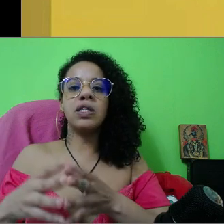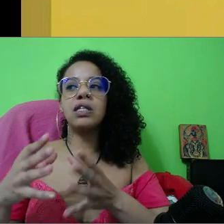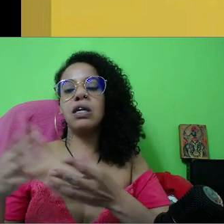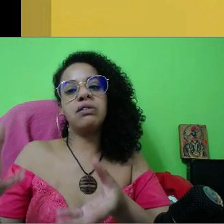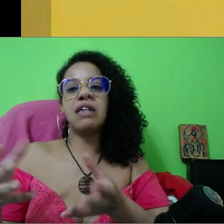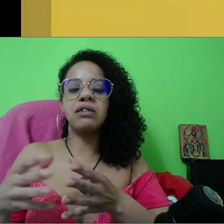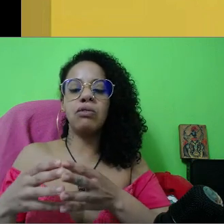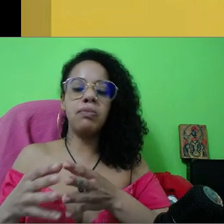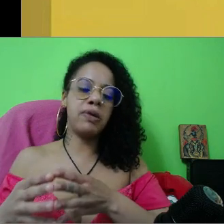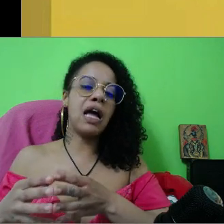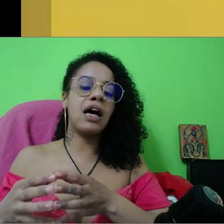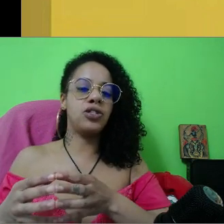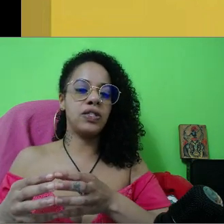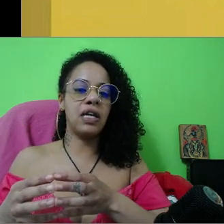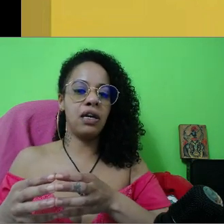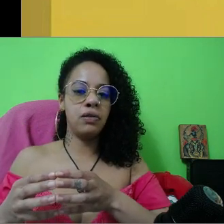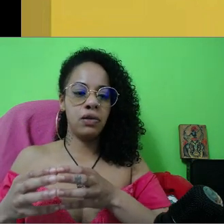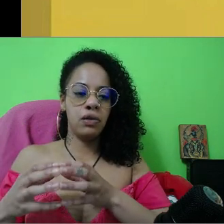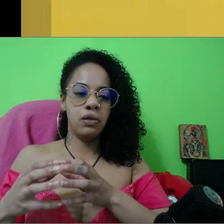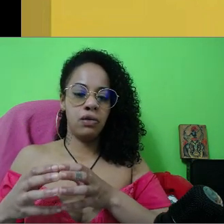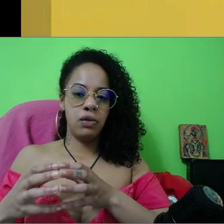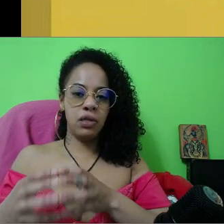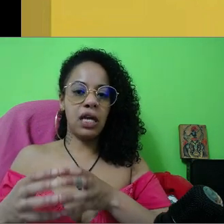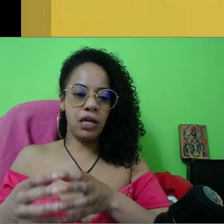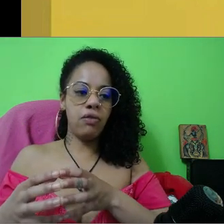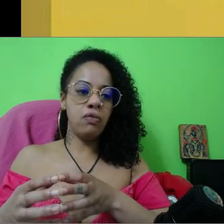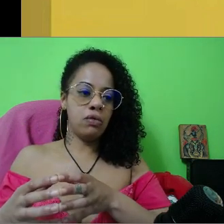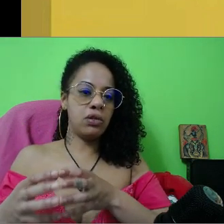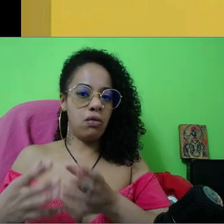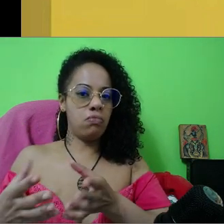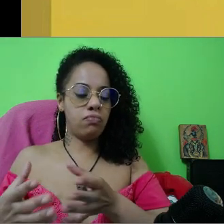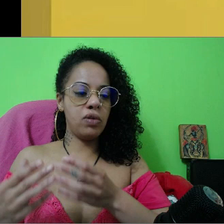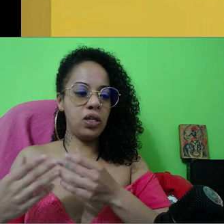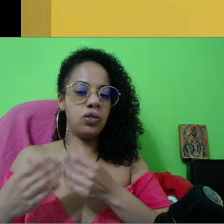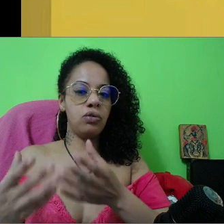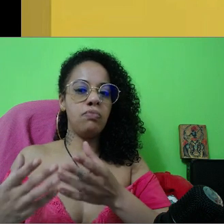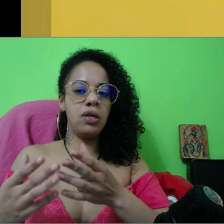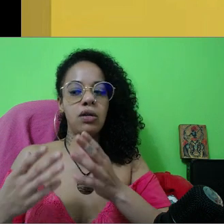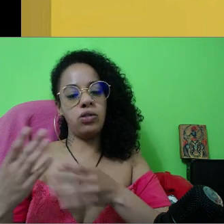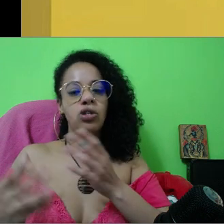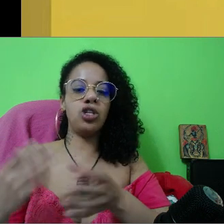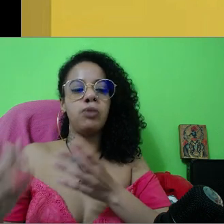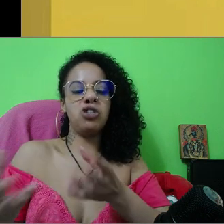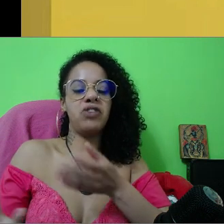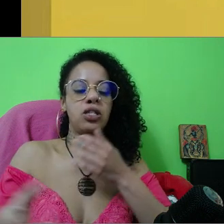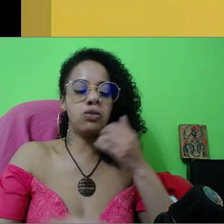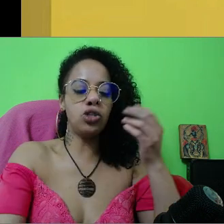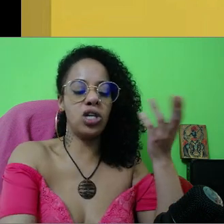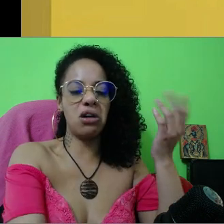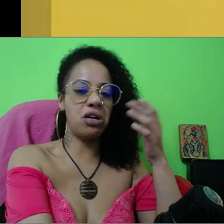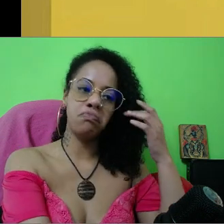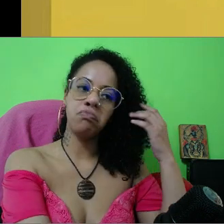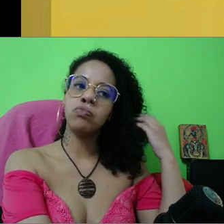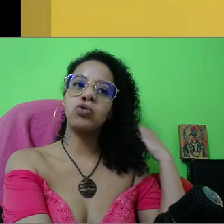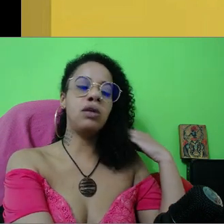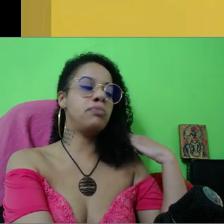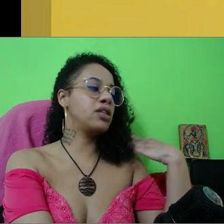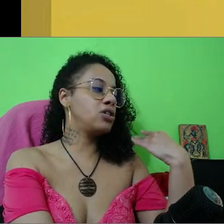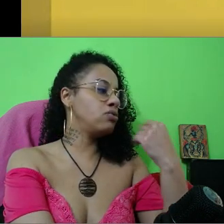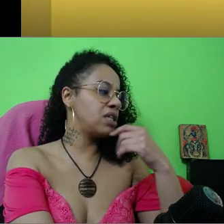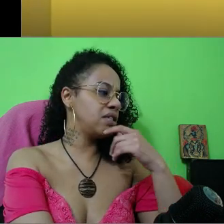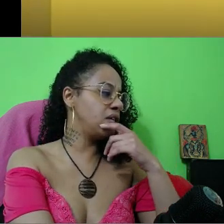de várias coisas que cessam liberdades né Entendeu então isso a gente pode viver a discutir agora